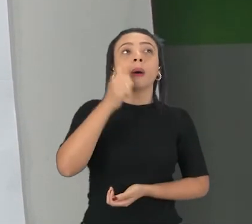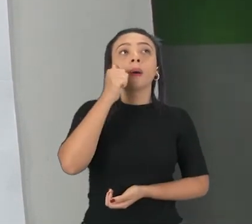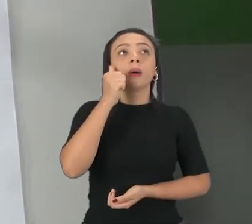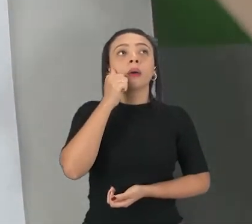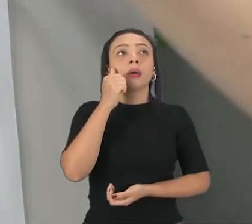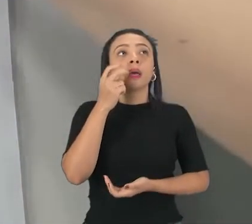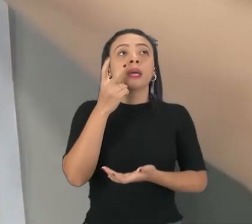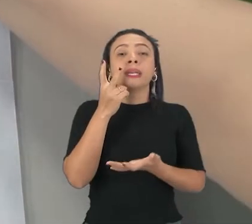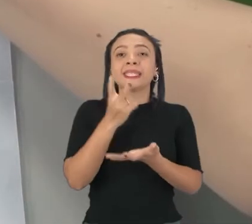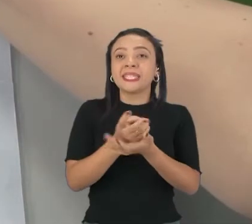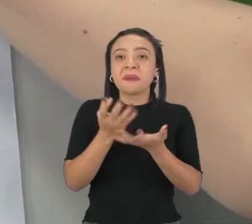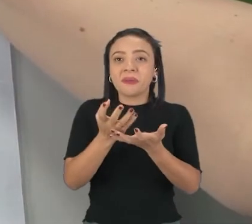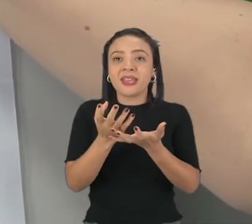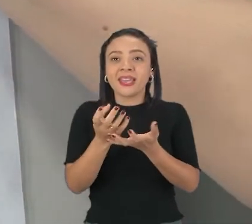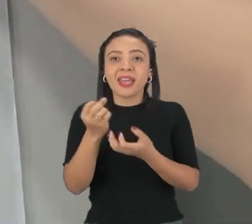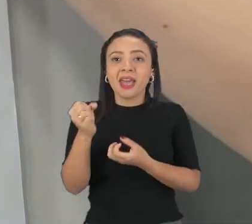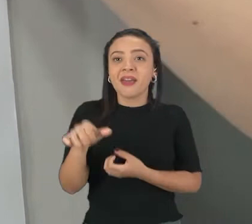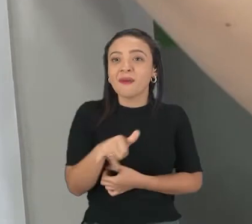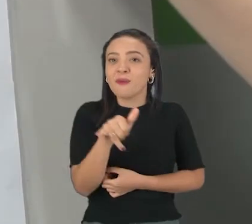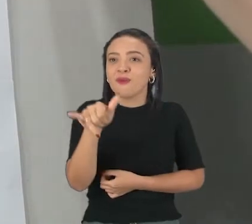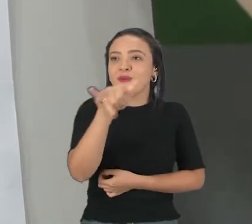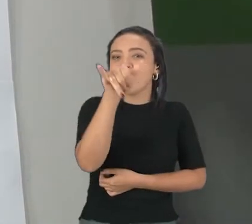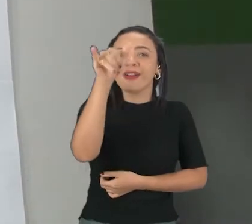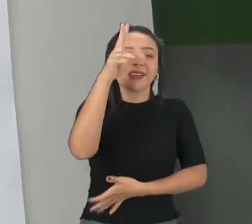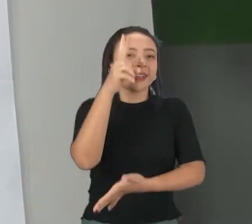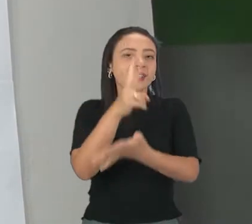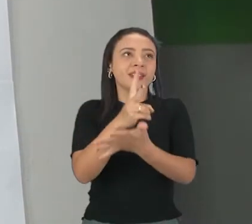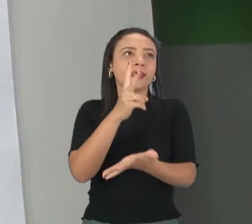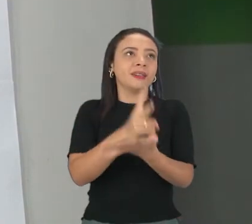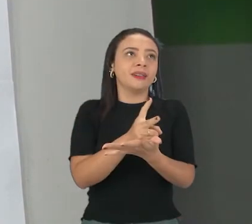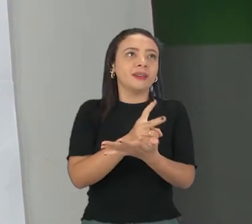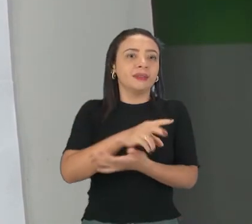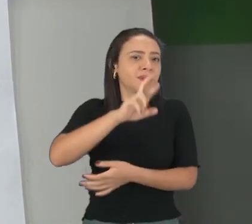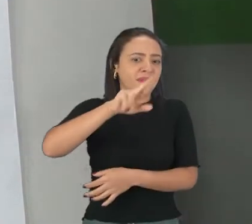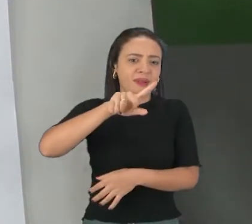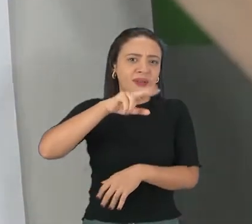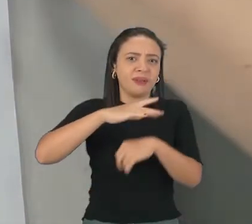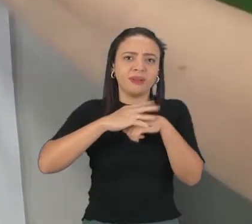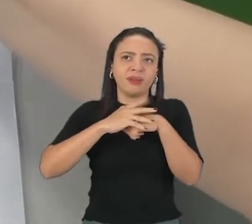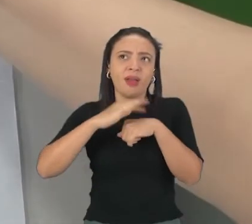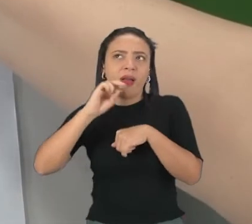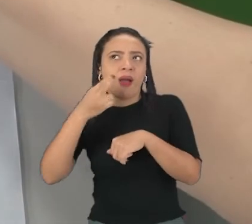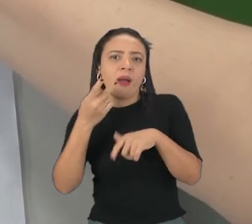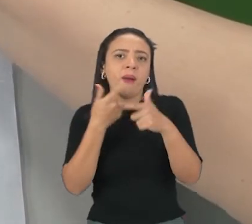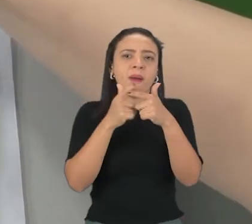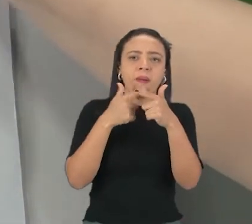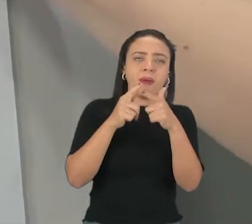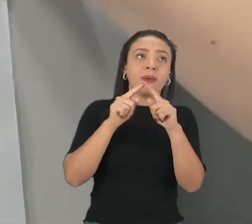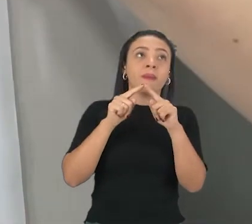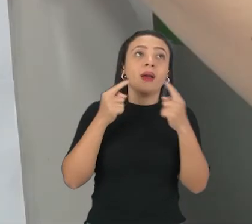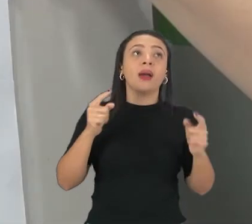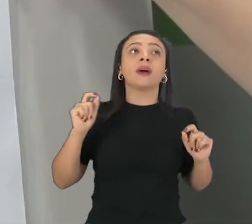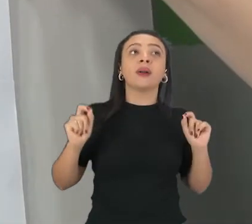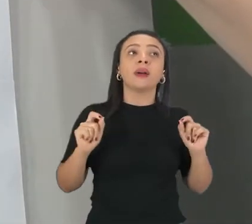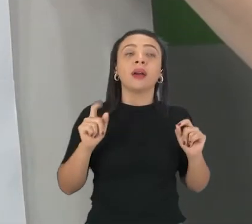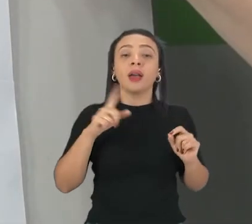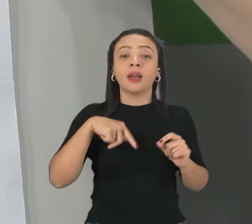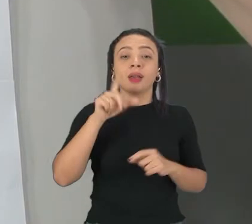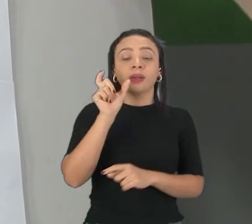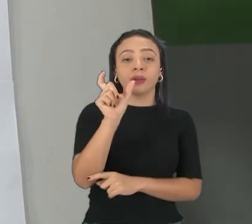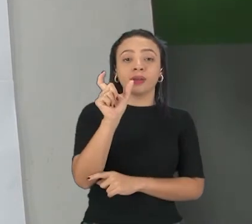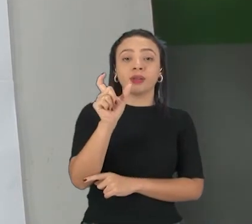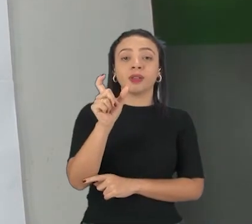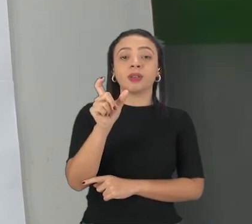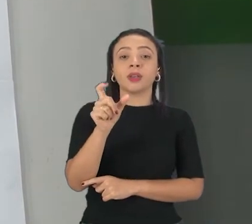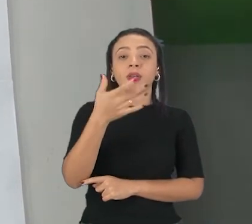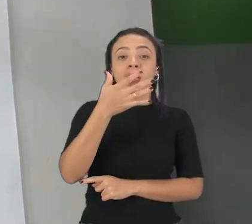goludice geográfica. Calma, isso não é nenhuma doença ou problema, mas sim um termo que